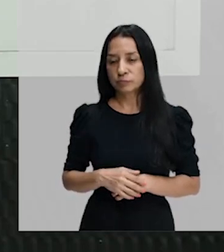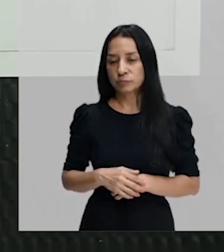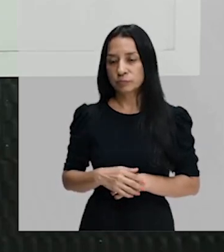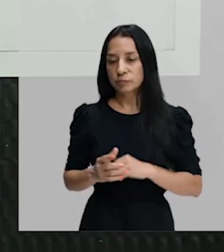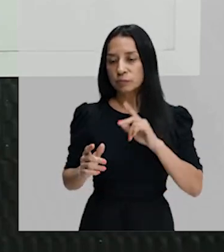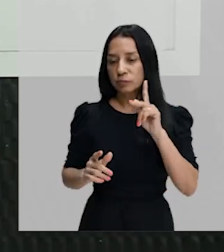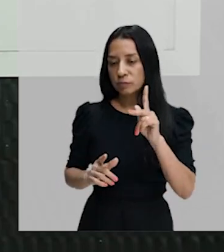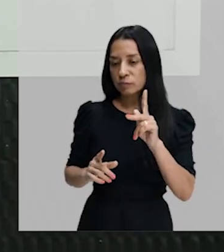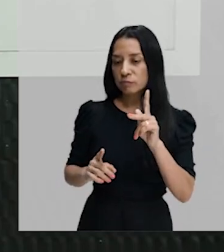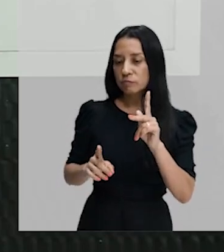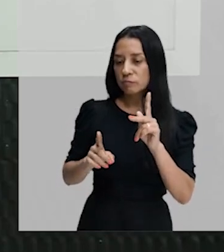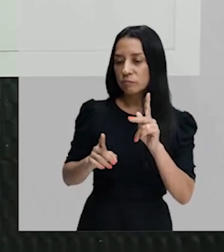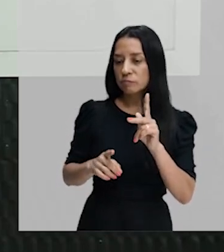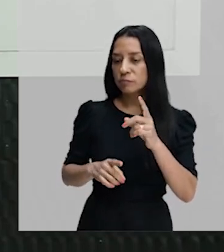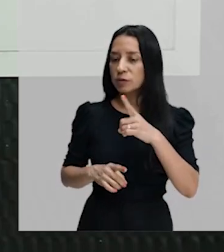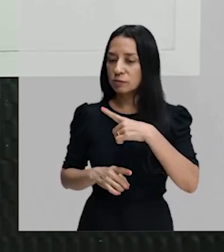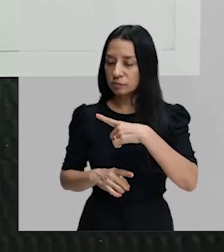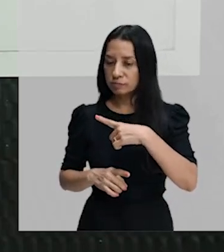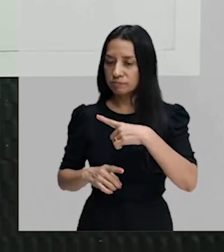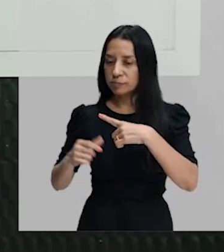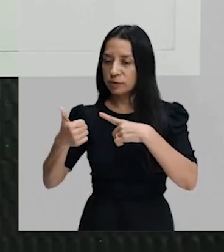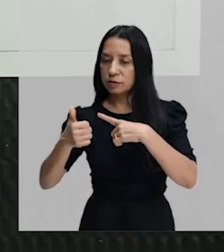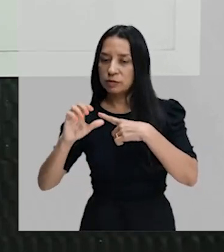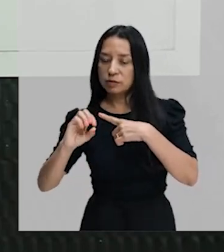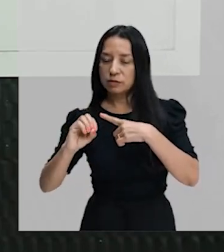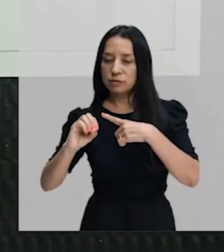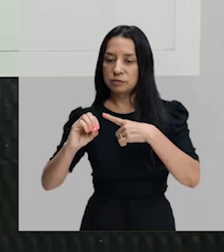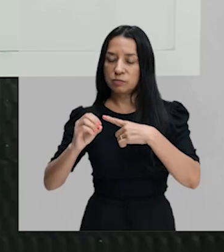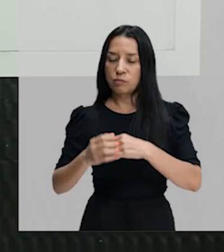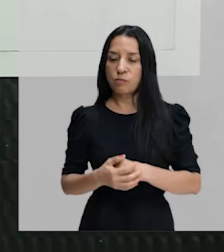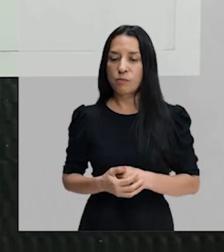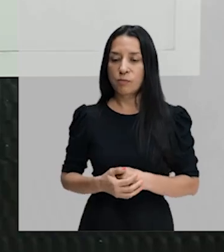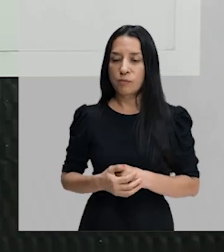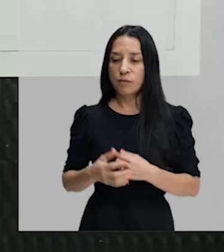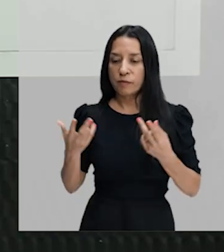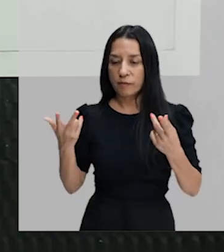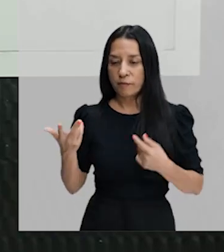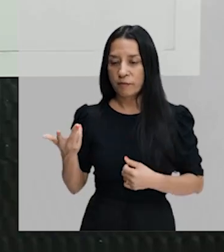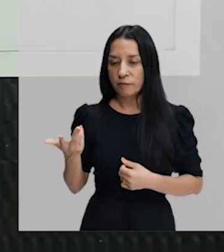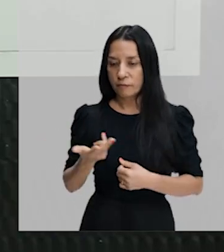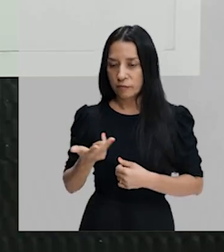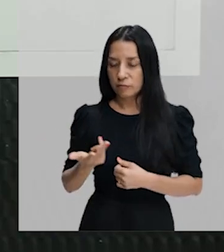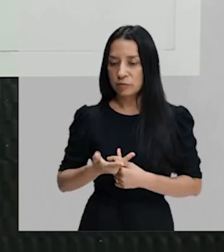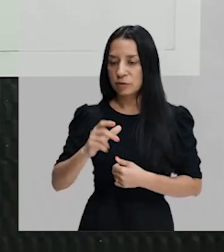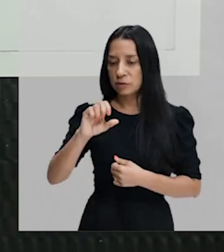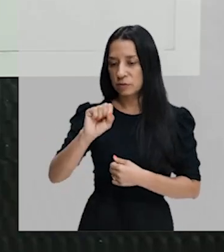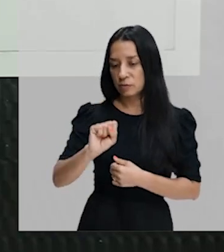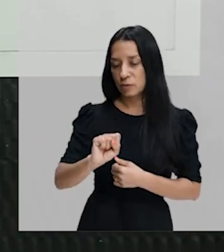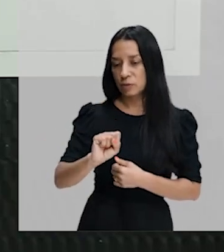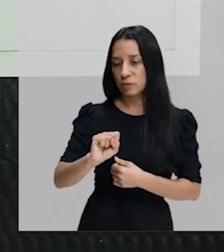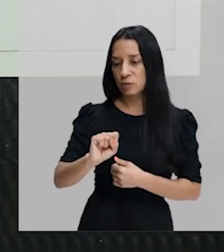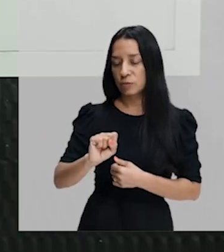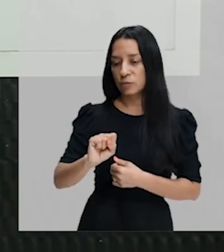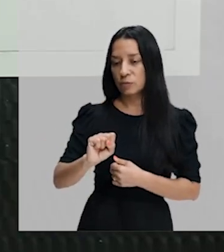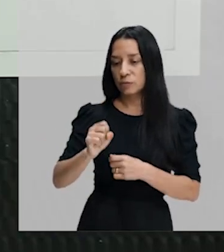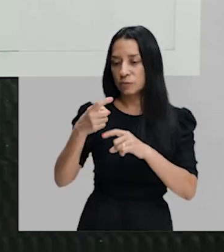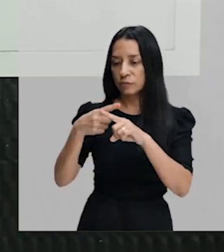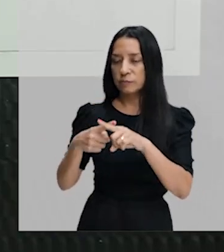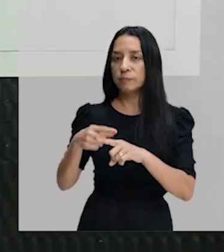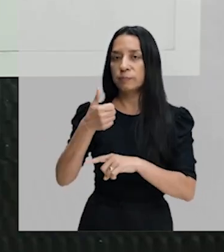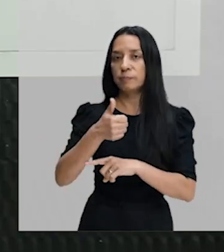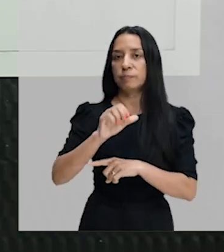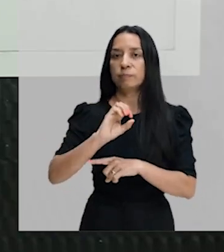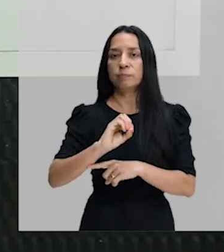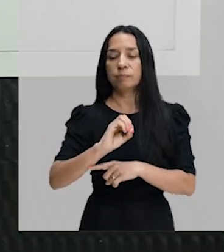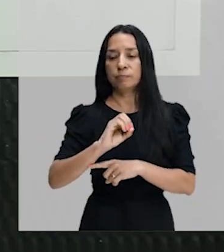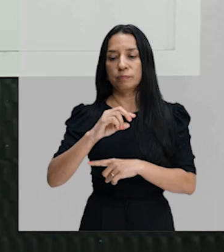hz né então a velocidade vai ser o quê vai ser oito vezes 10 que vai ser